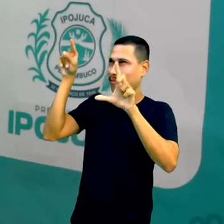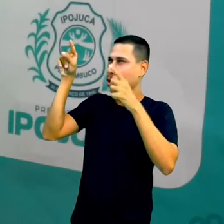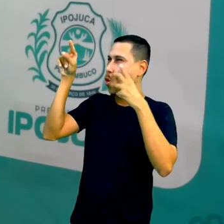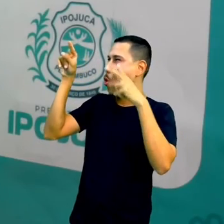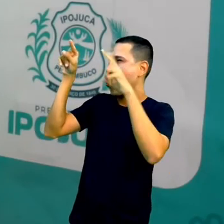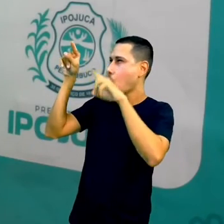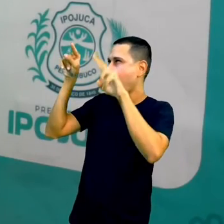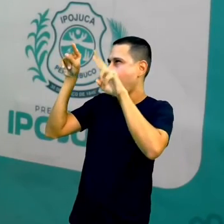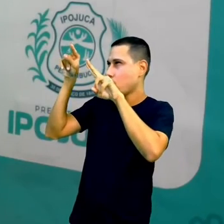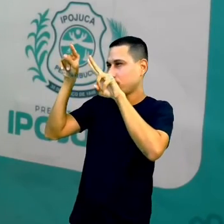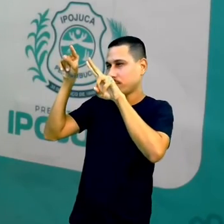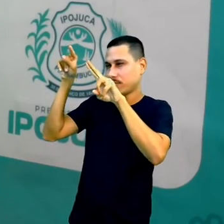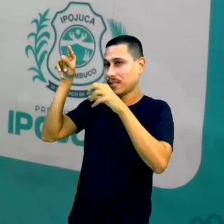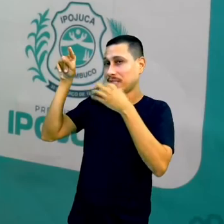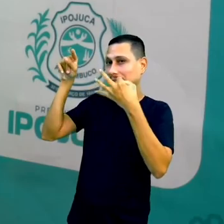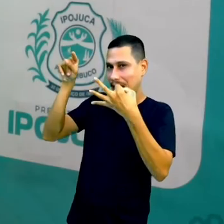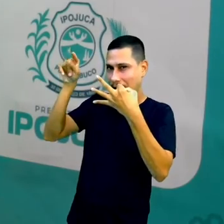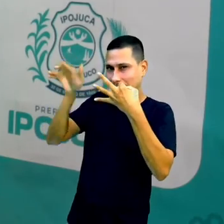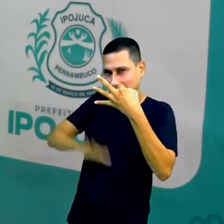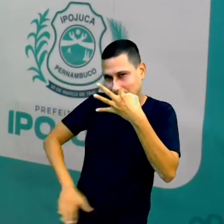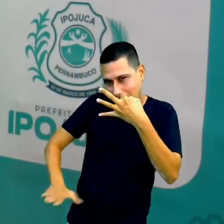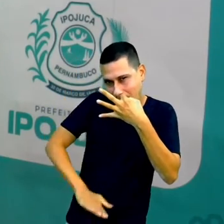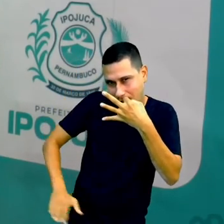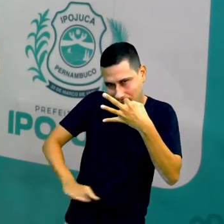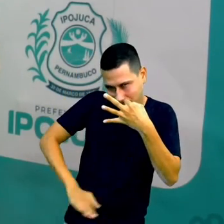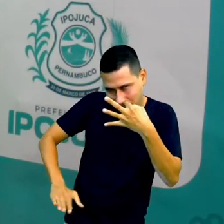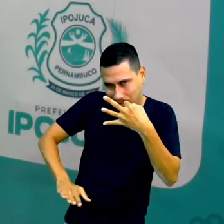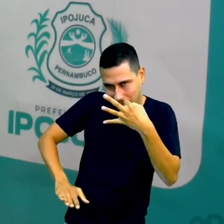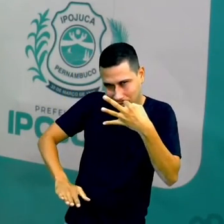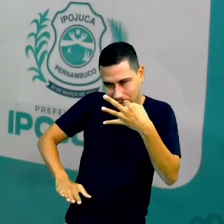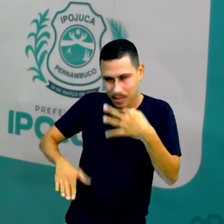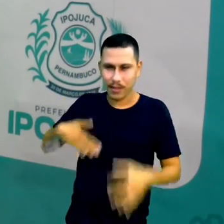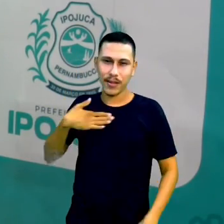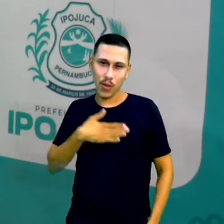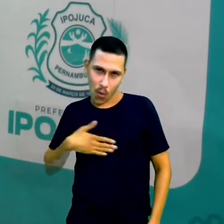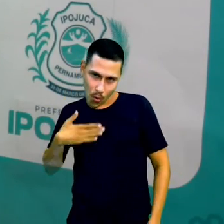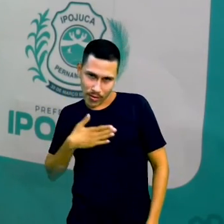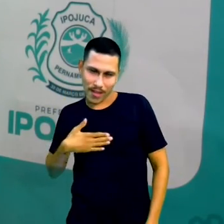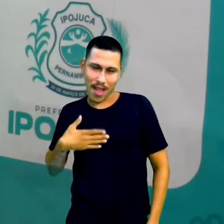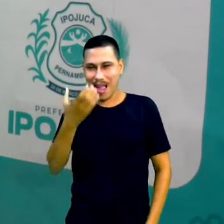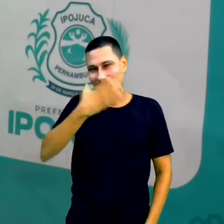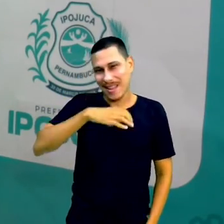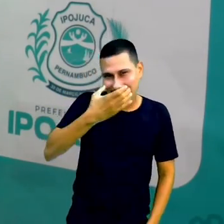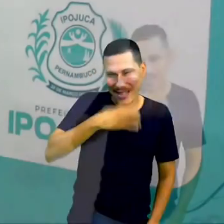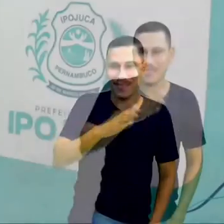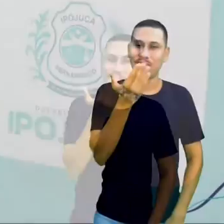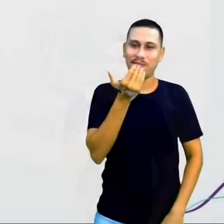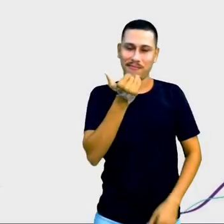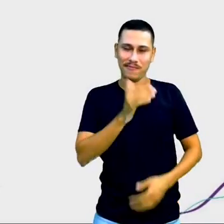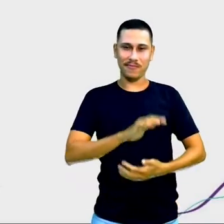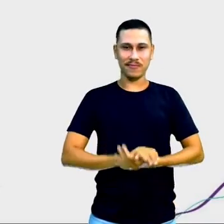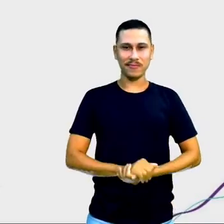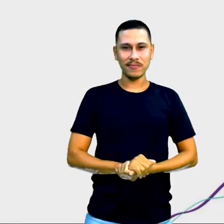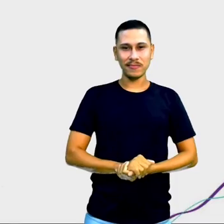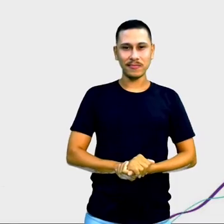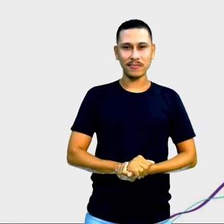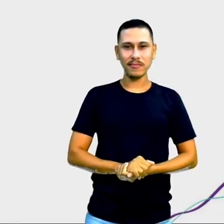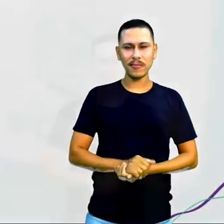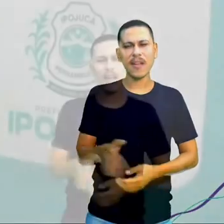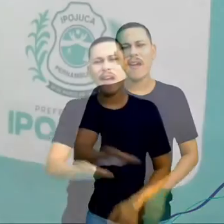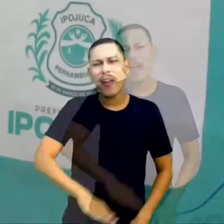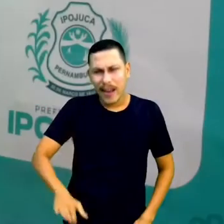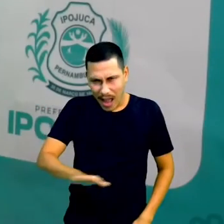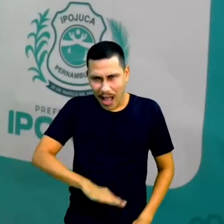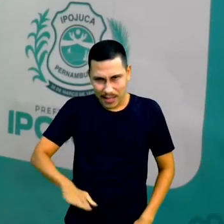Aqui, ó. 3 crianças gostam de comer maçã. E quantas